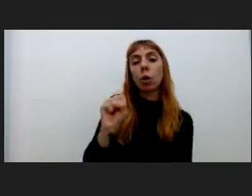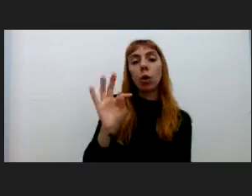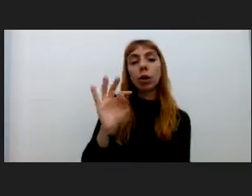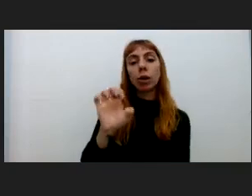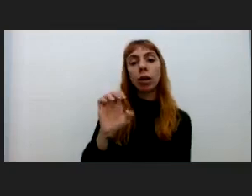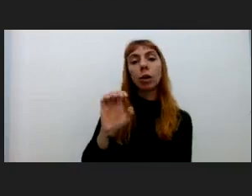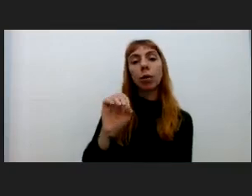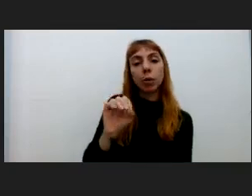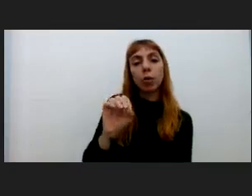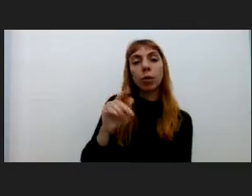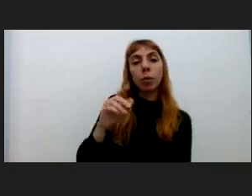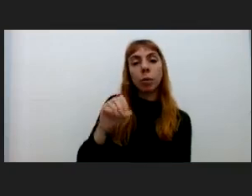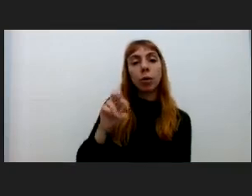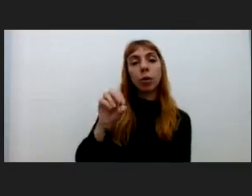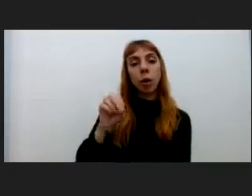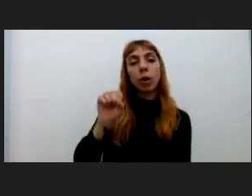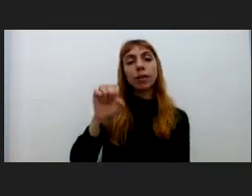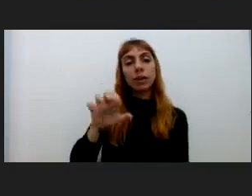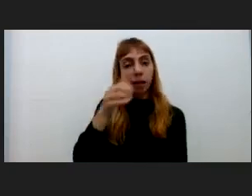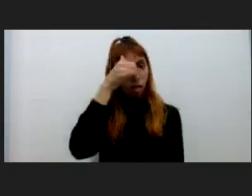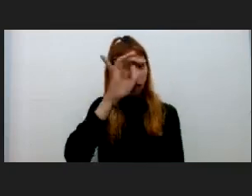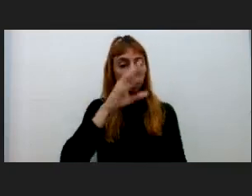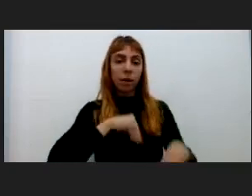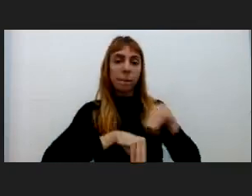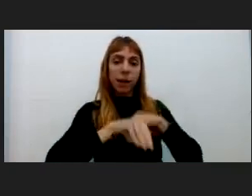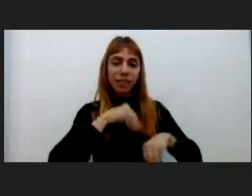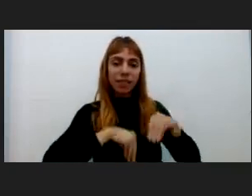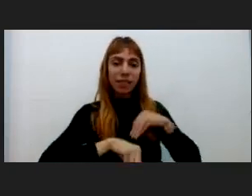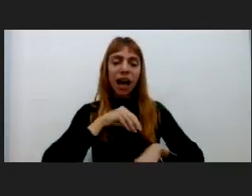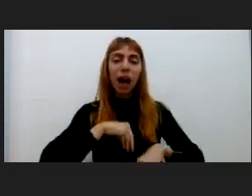evita a depressão, é muito importante.